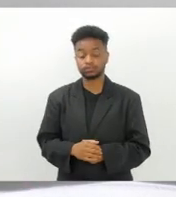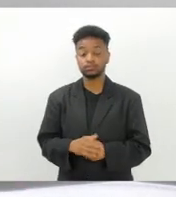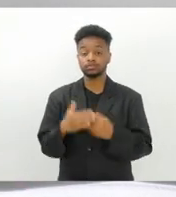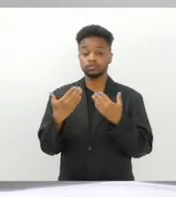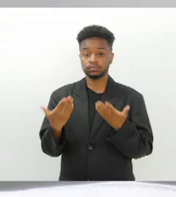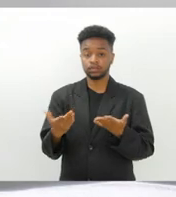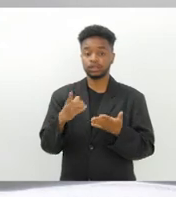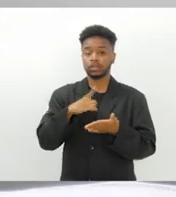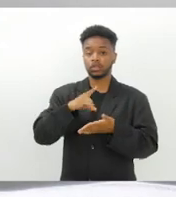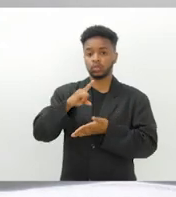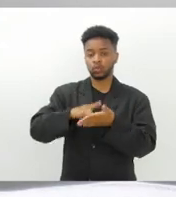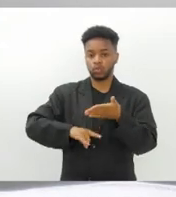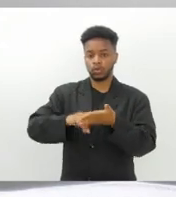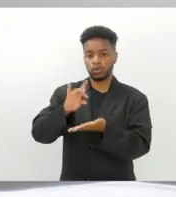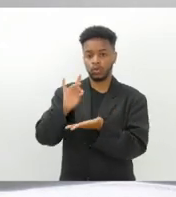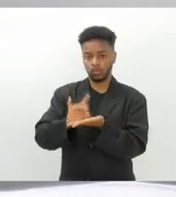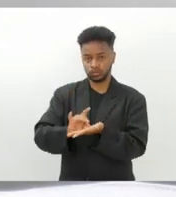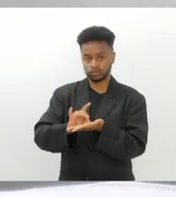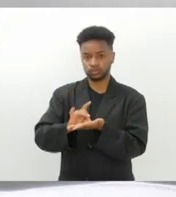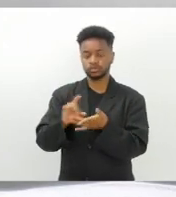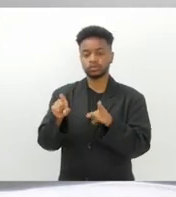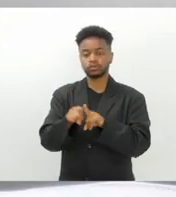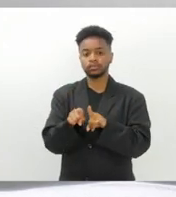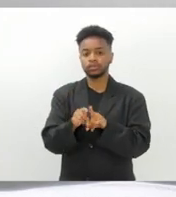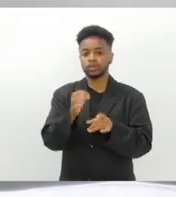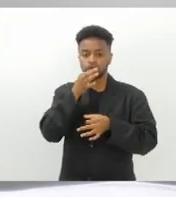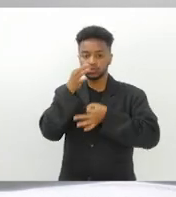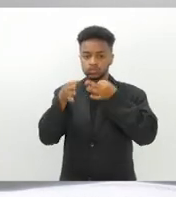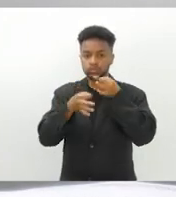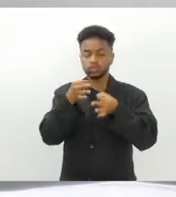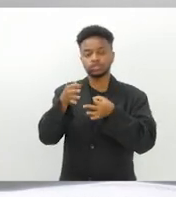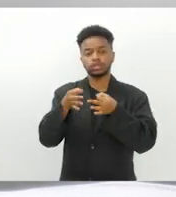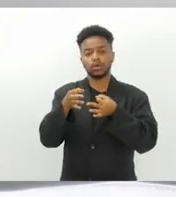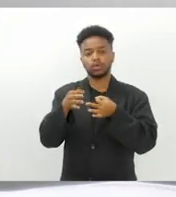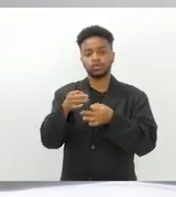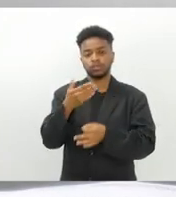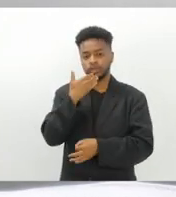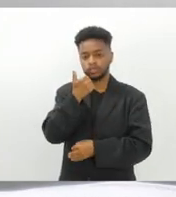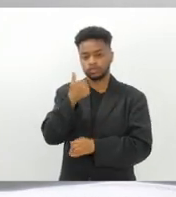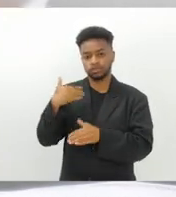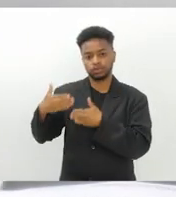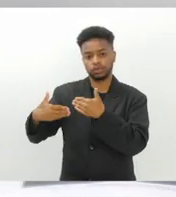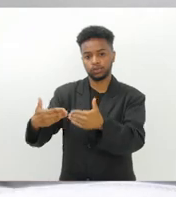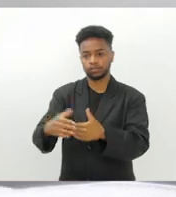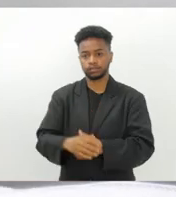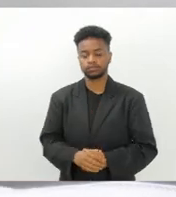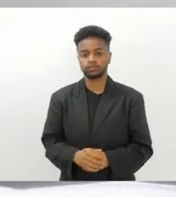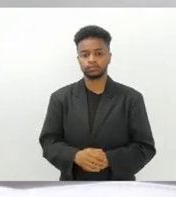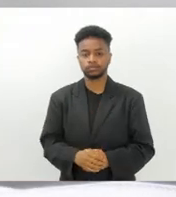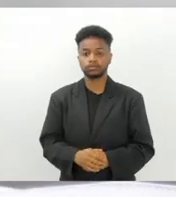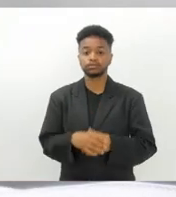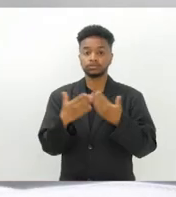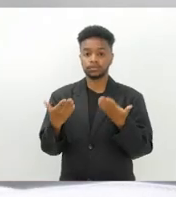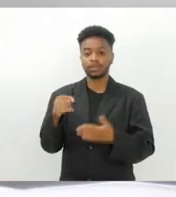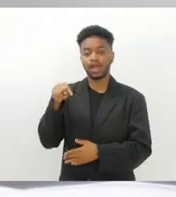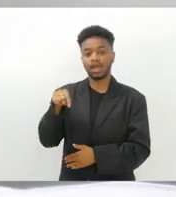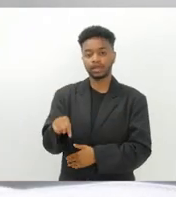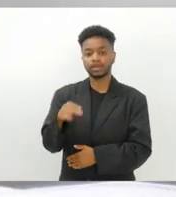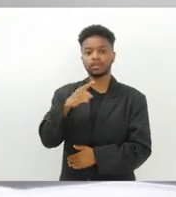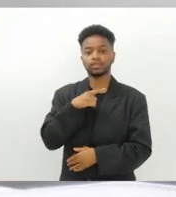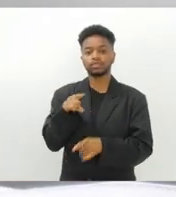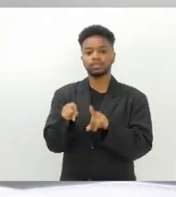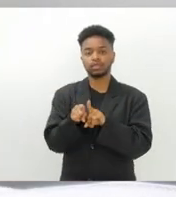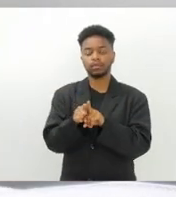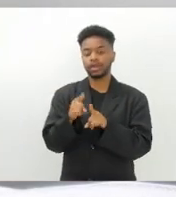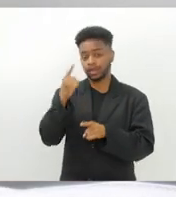o documento original e as sugestões de atualização e melhoria dele. E aqui do lado tem essa